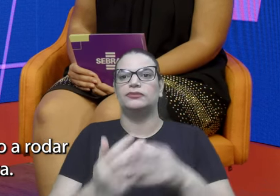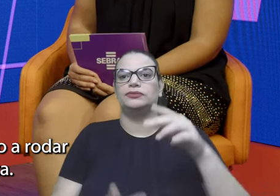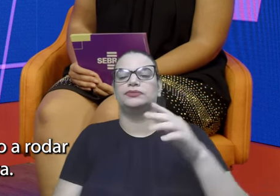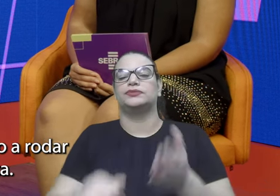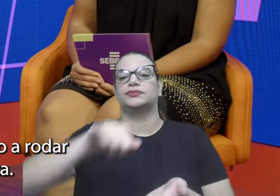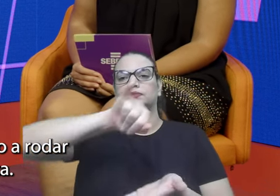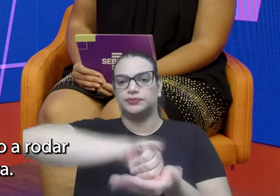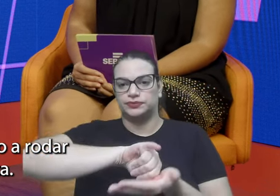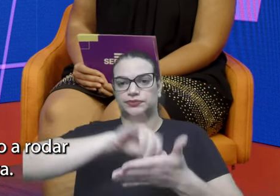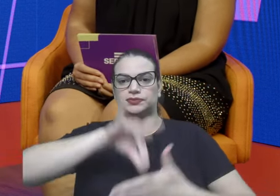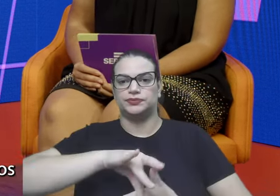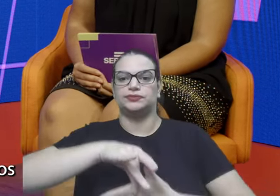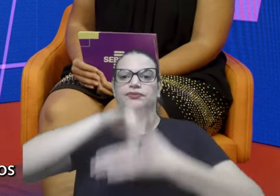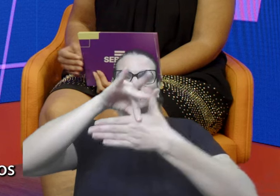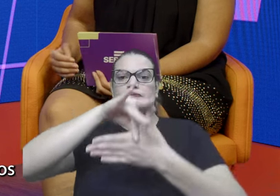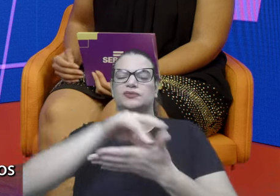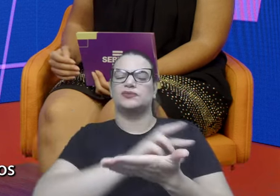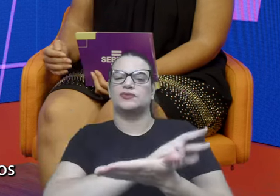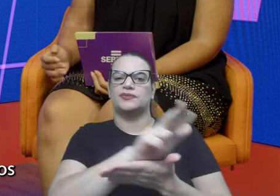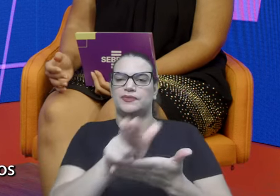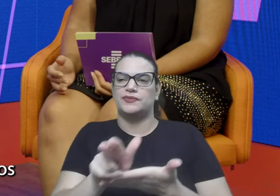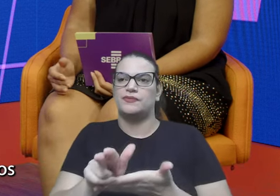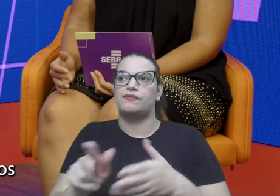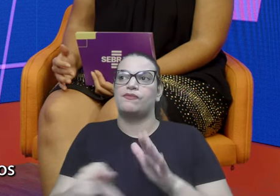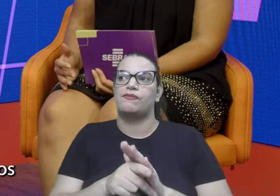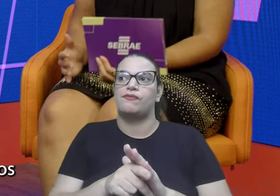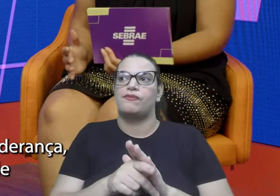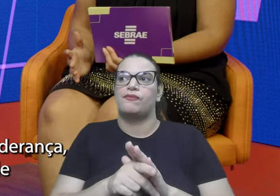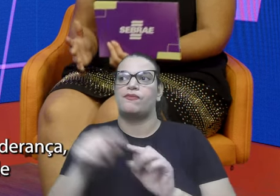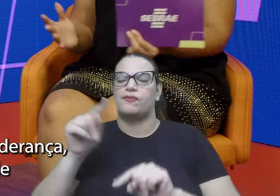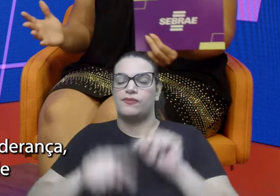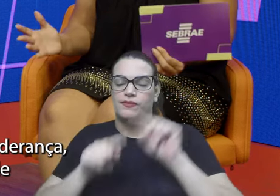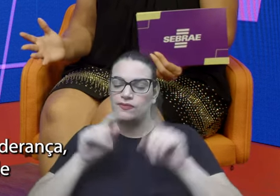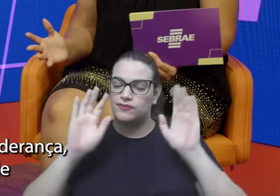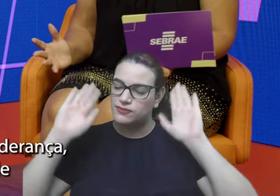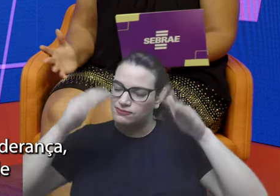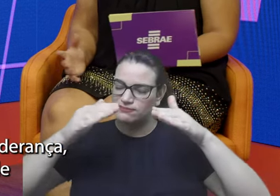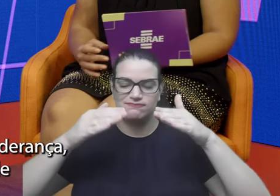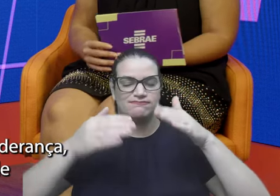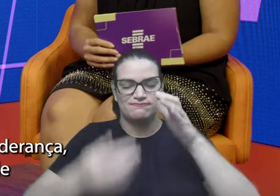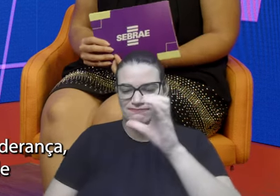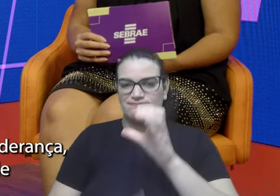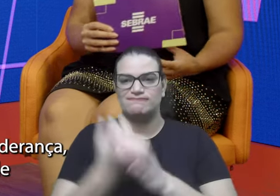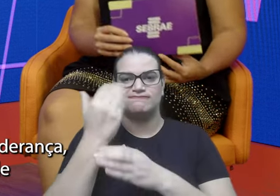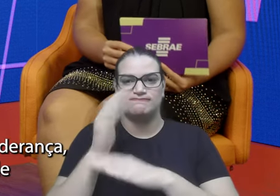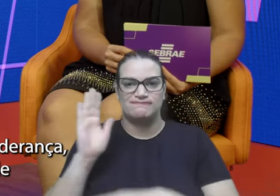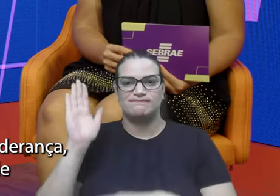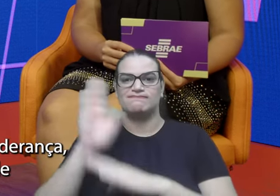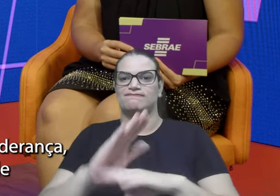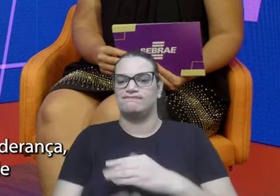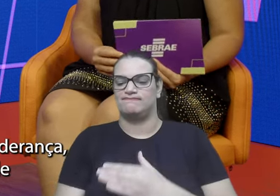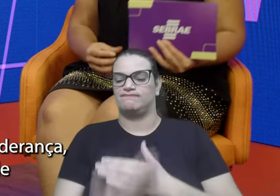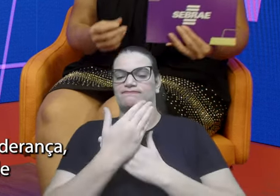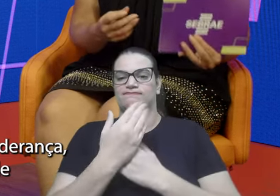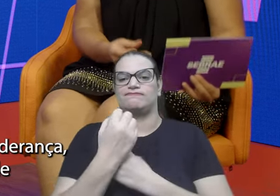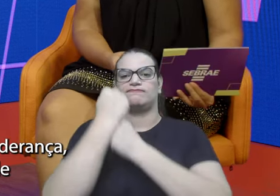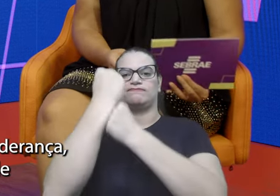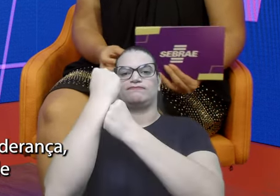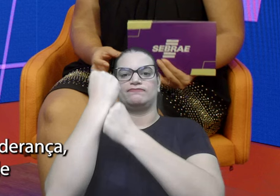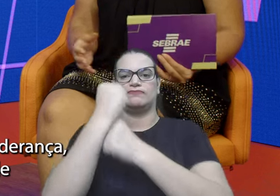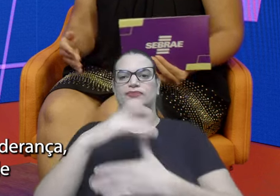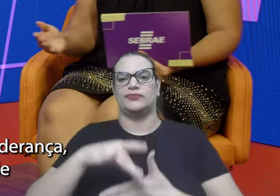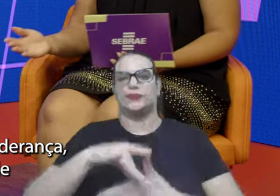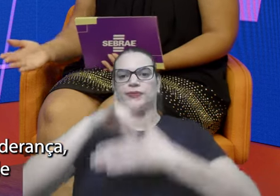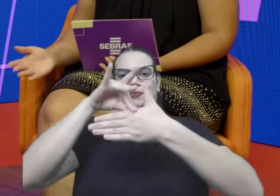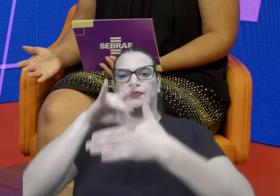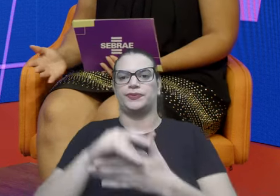é o Polo de liderança Então são diversos produtos aí de desenvolvidos para aumentar a liderança potencializar a